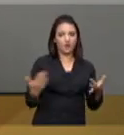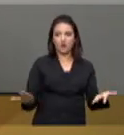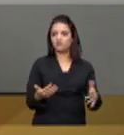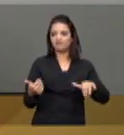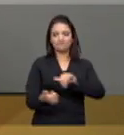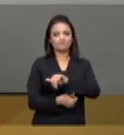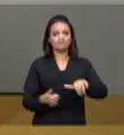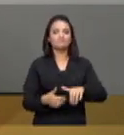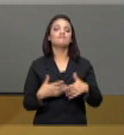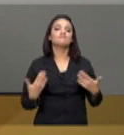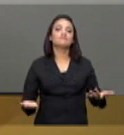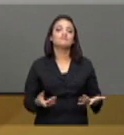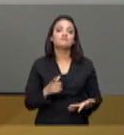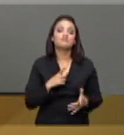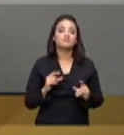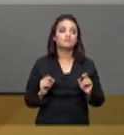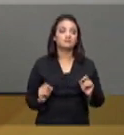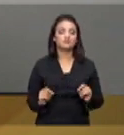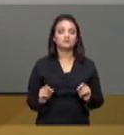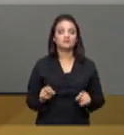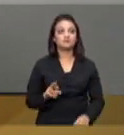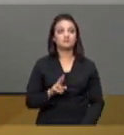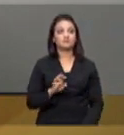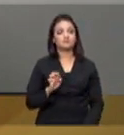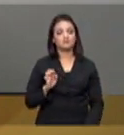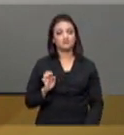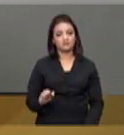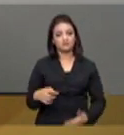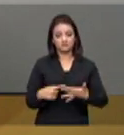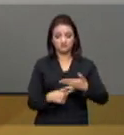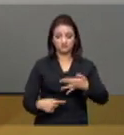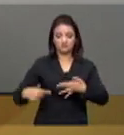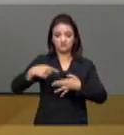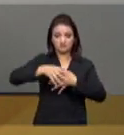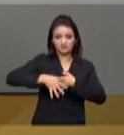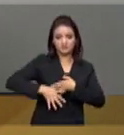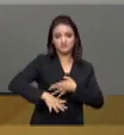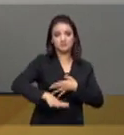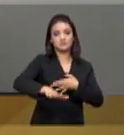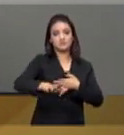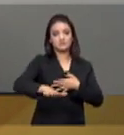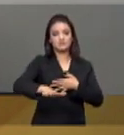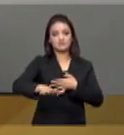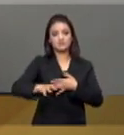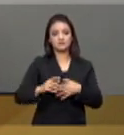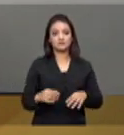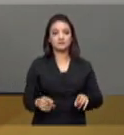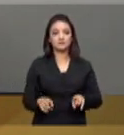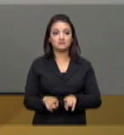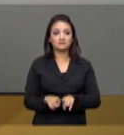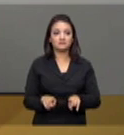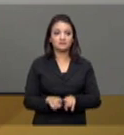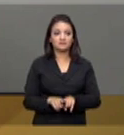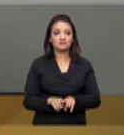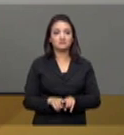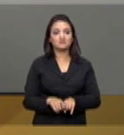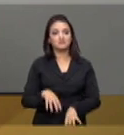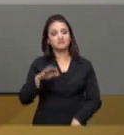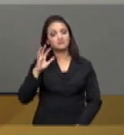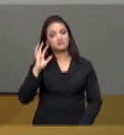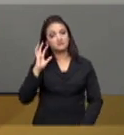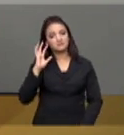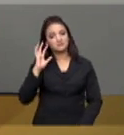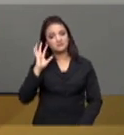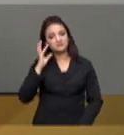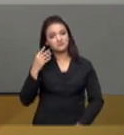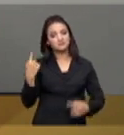E nós temos aqui um recurso extraordinário com repercussão geral reconhecida, além da ação declaratória de constitucionalidade